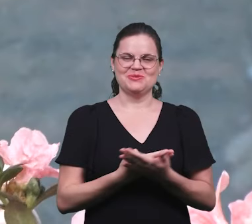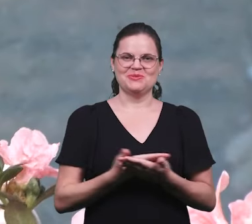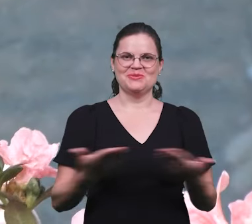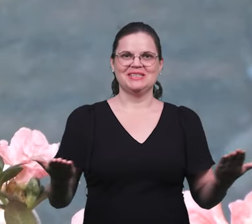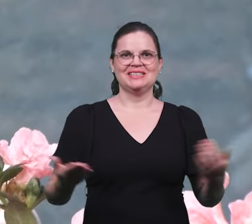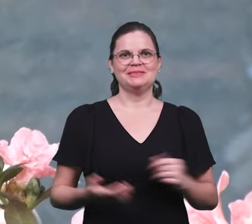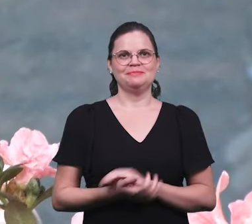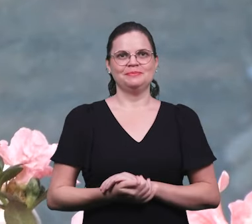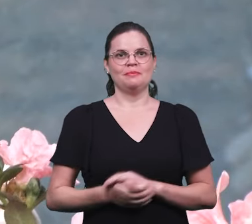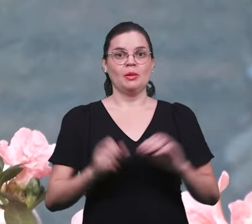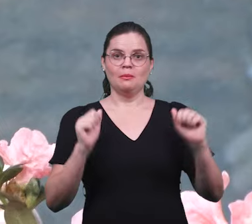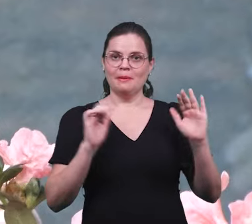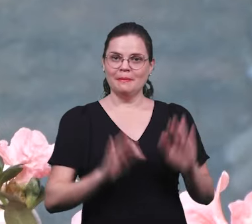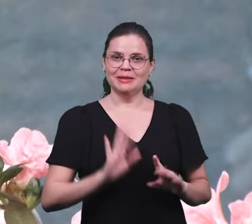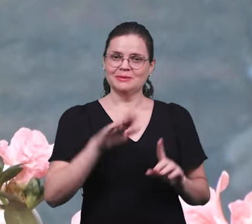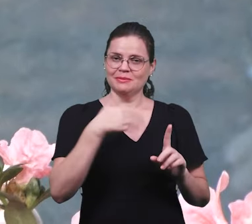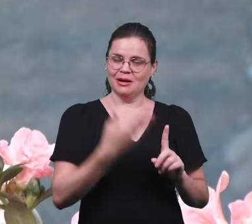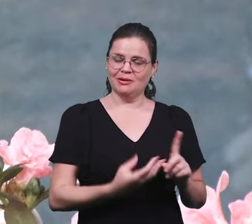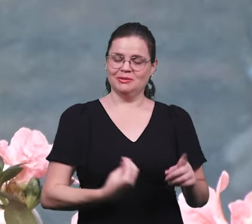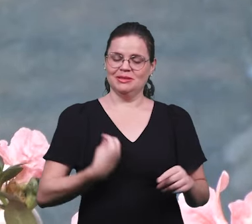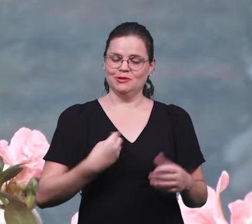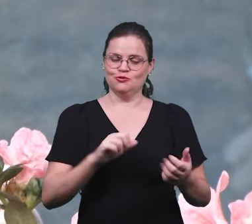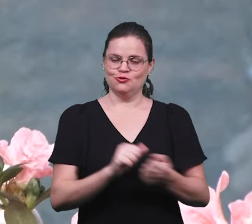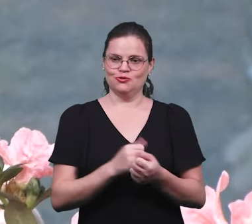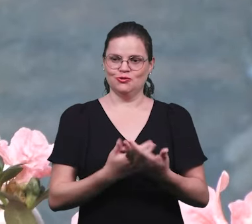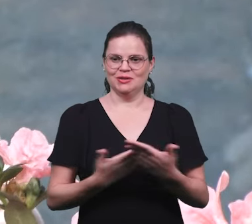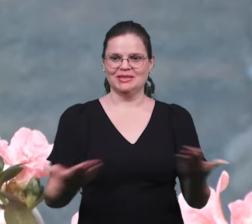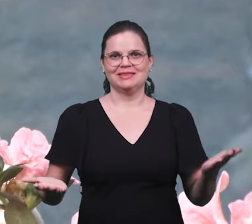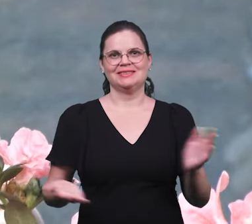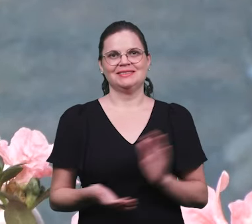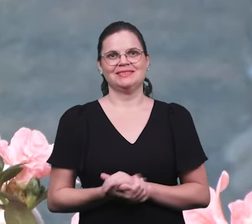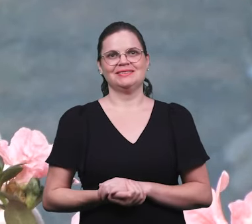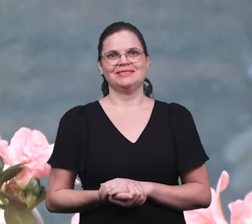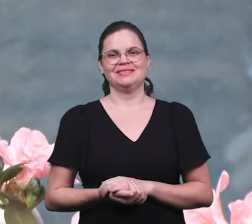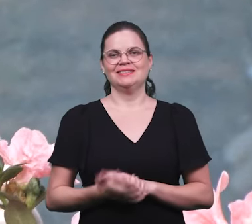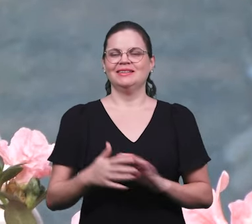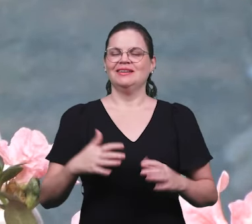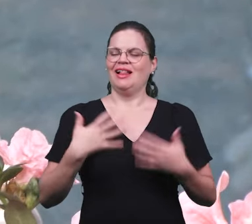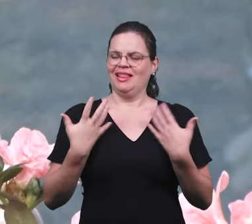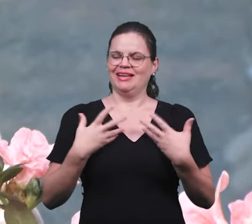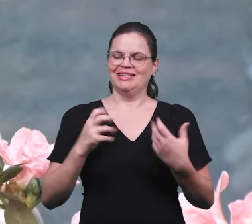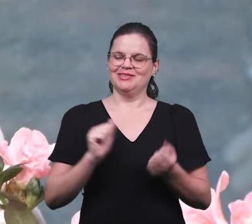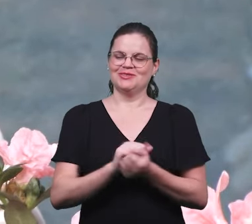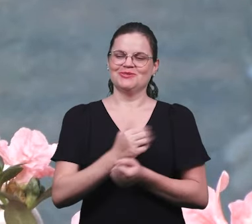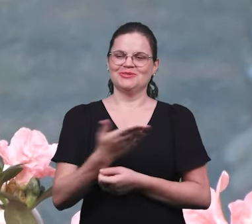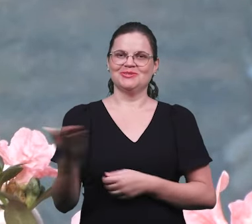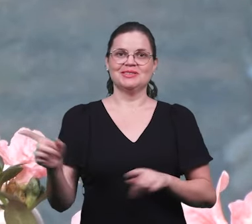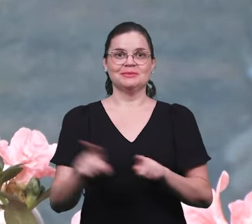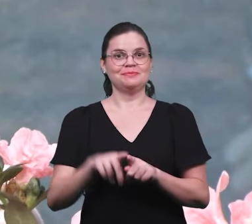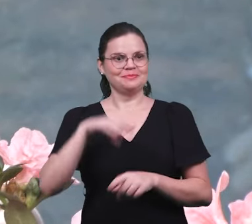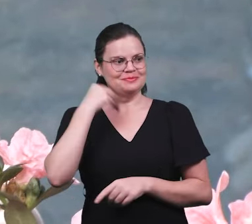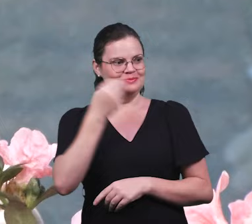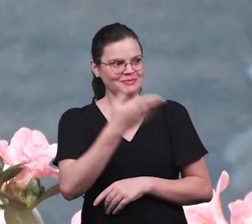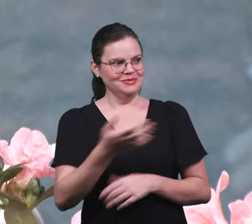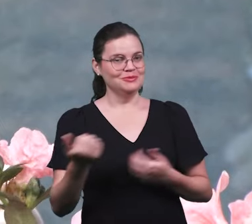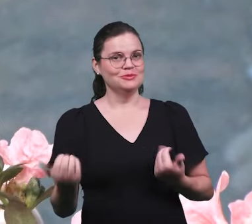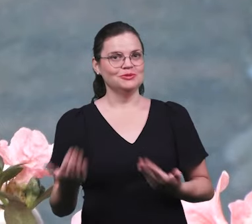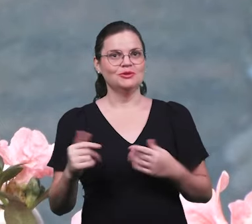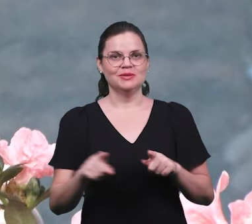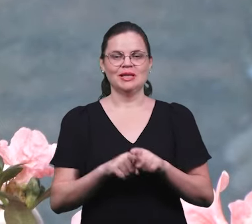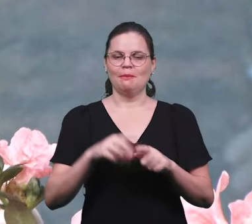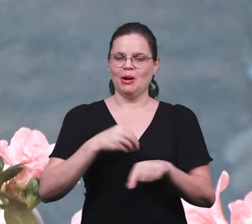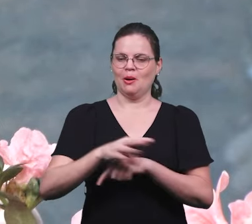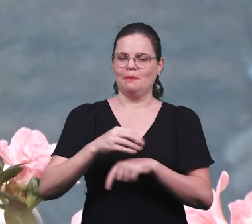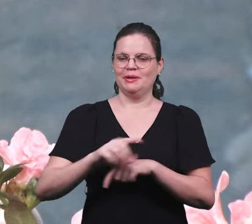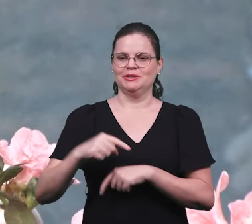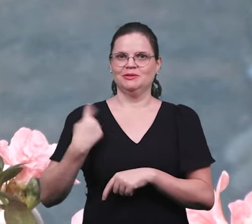pastor Diniz Preste, uma bênção, uma honra ter o senhor aqui conosco, participando. Alegria participar com o senhor vocês. Que tem tantas experiências quando jovem, poder sempre